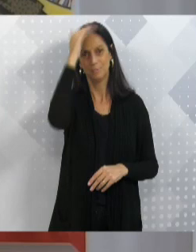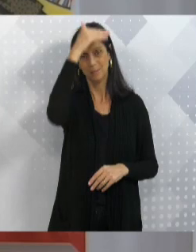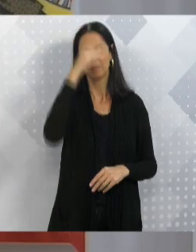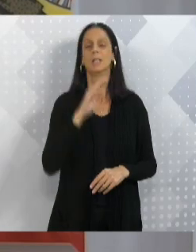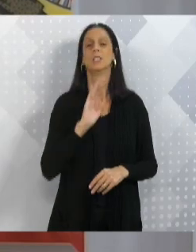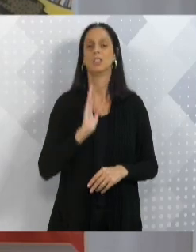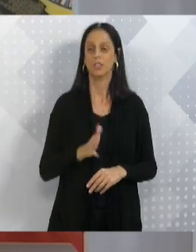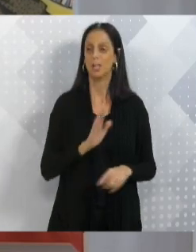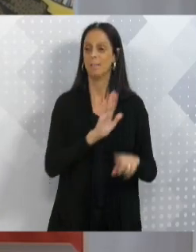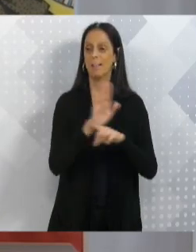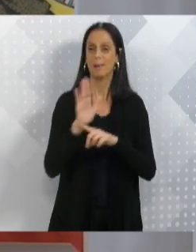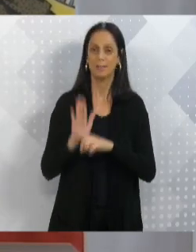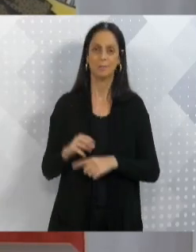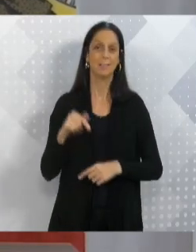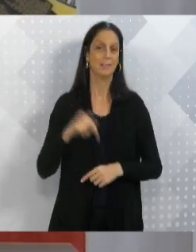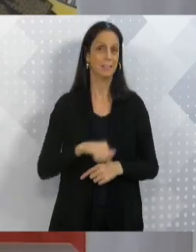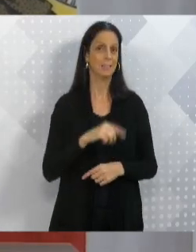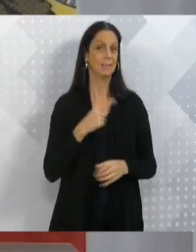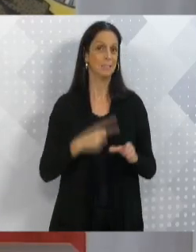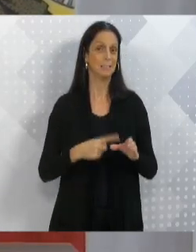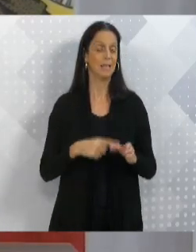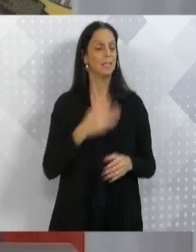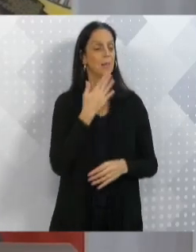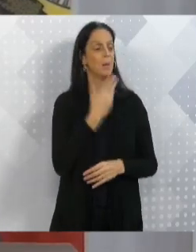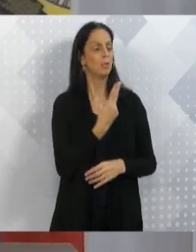Concede 2 minutos, senhor presidente.